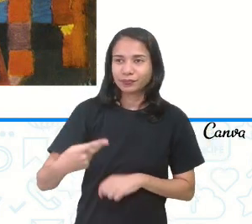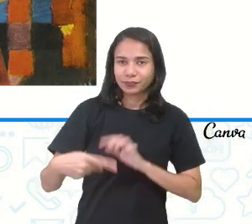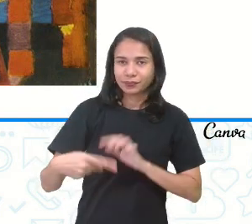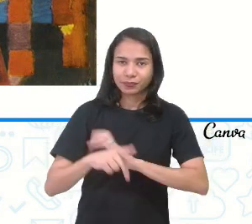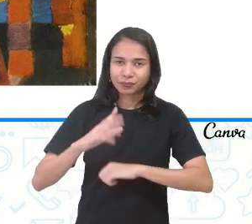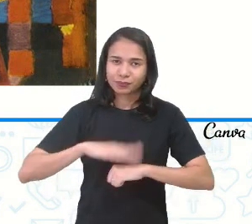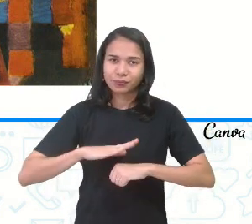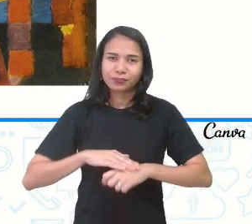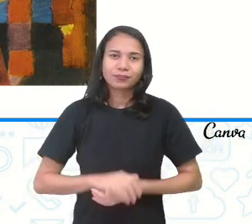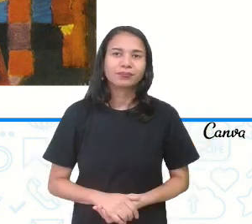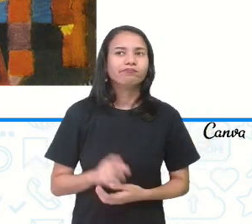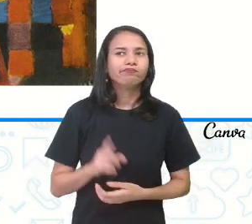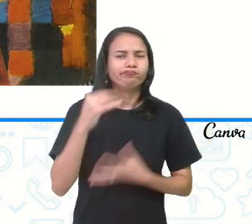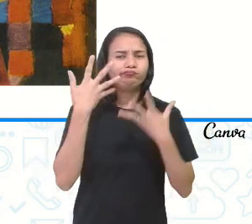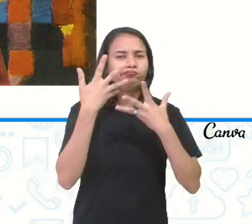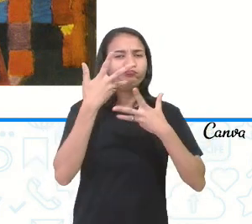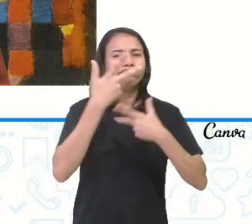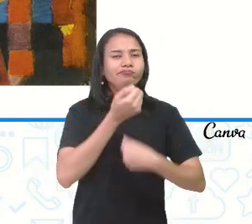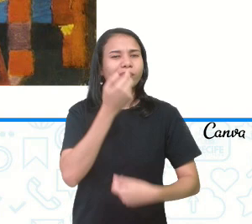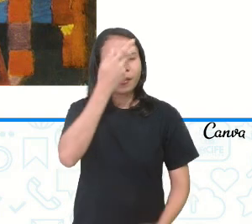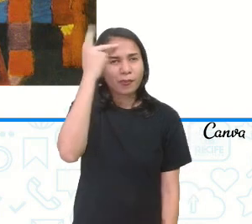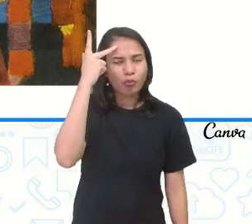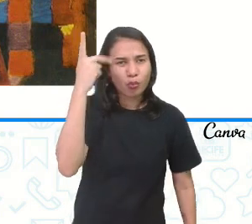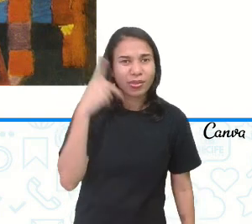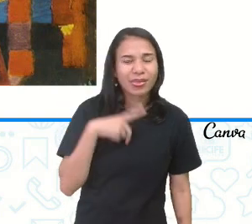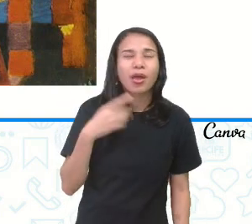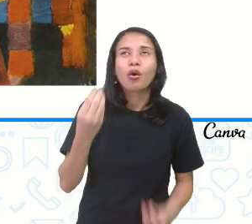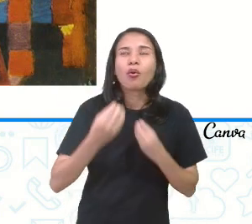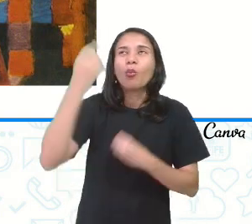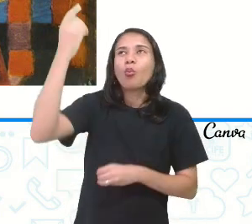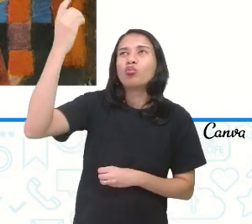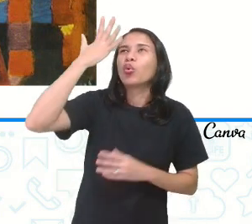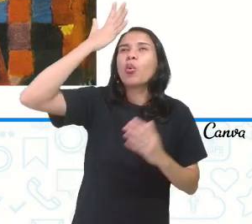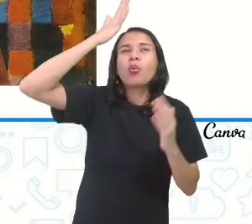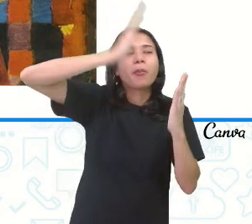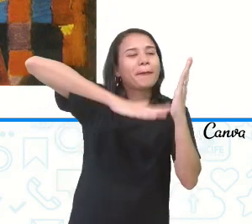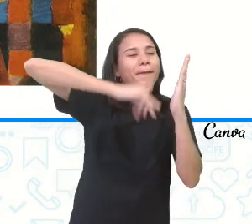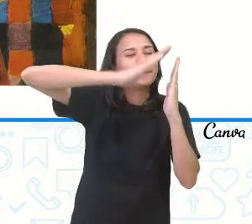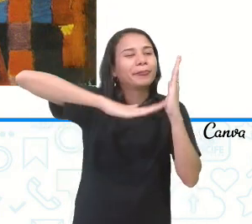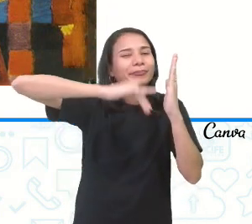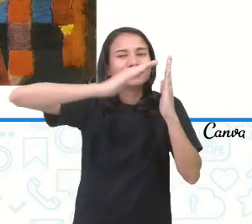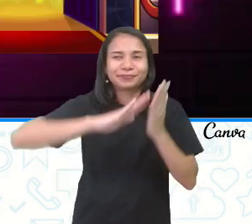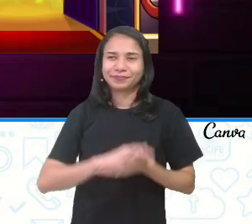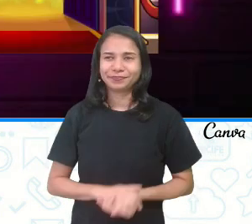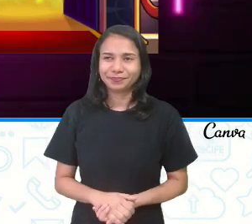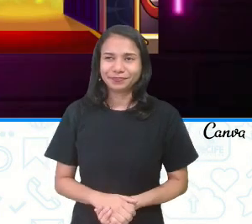totalmente. Mas é muito bonito, né? Quem tem esse dom de fazer esse tipo de arte.